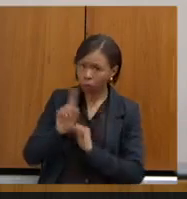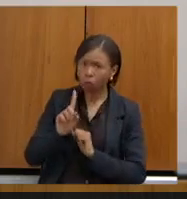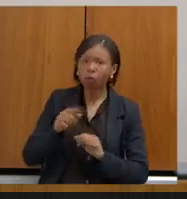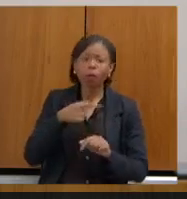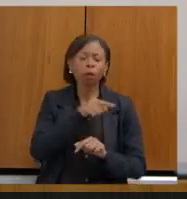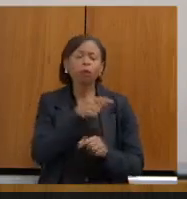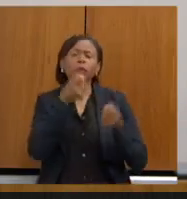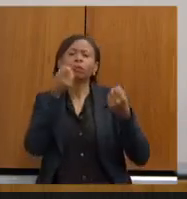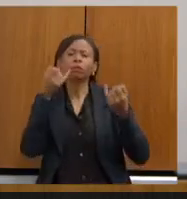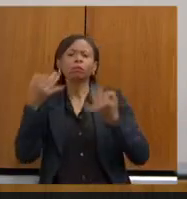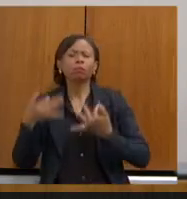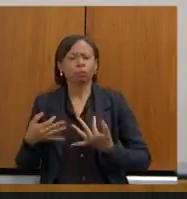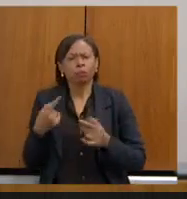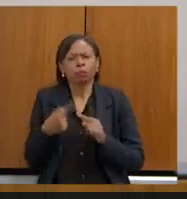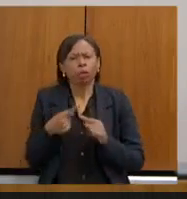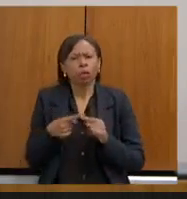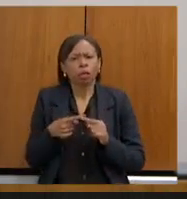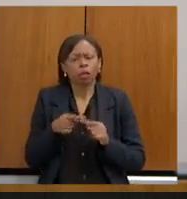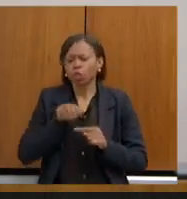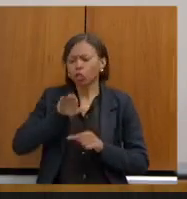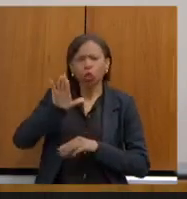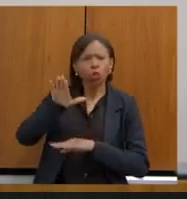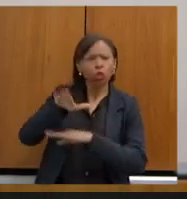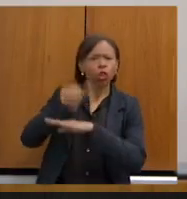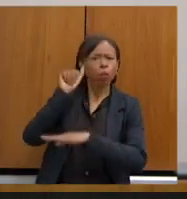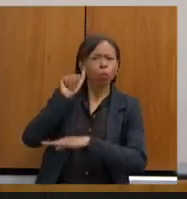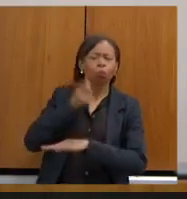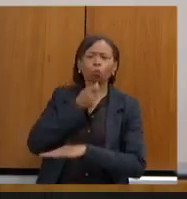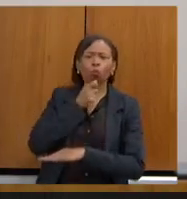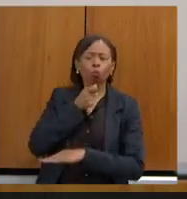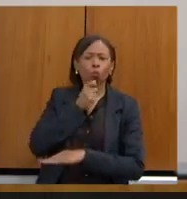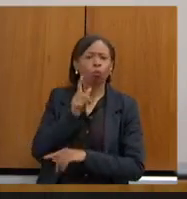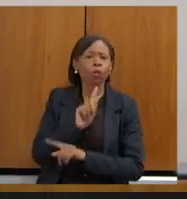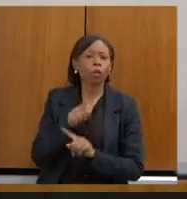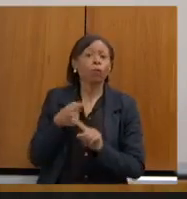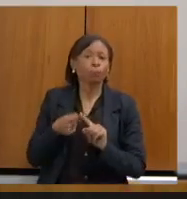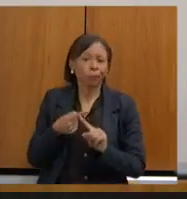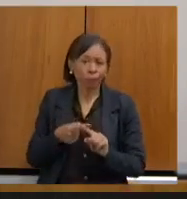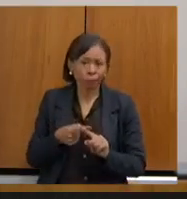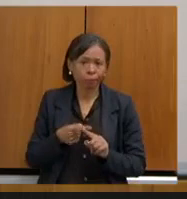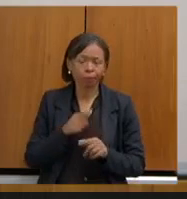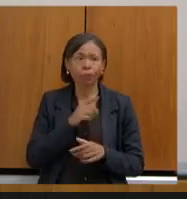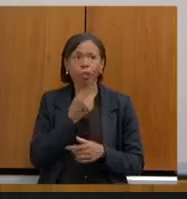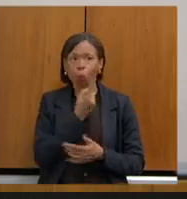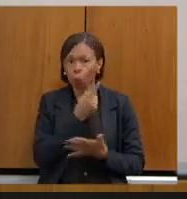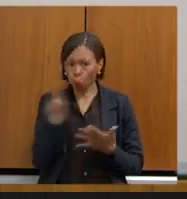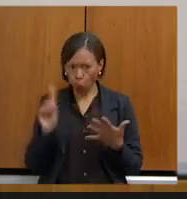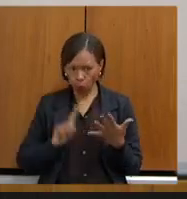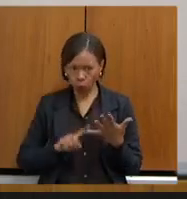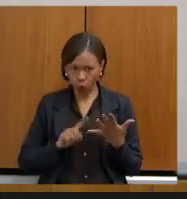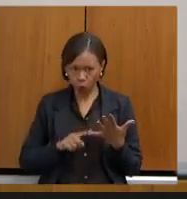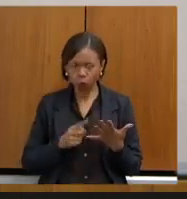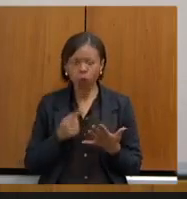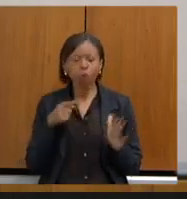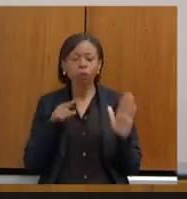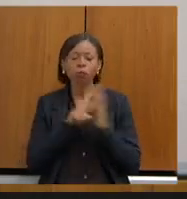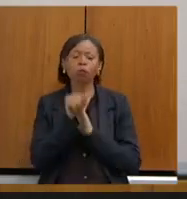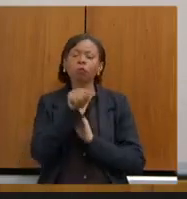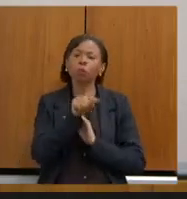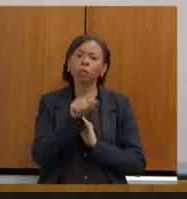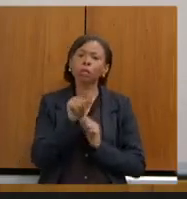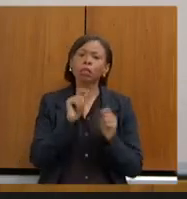porque não não houve o aproveitamento e por fim é o que o Senhor tem feito